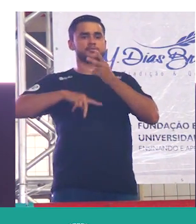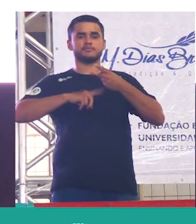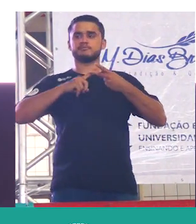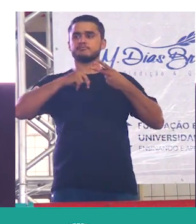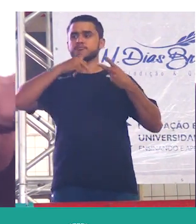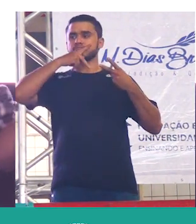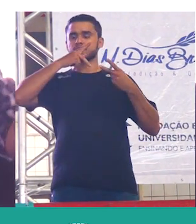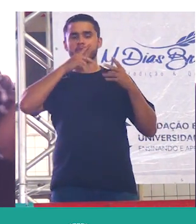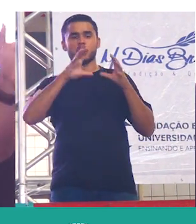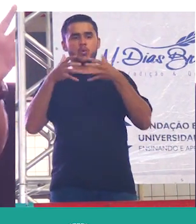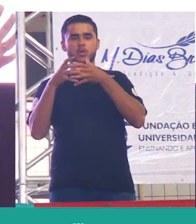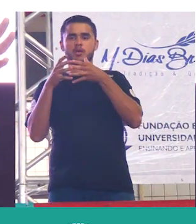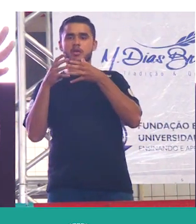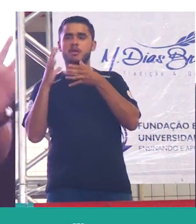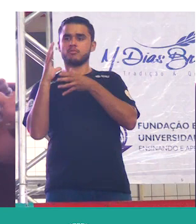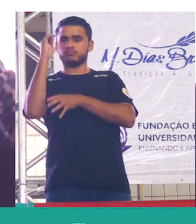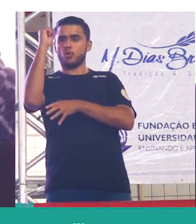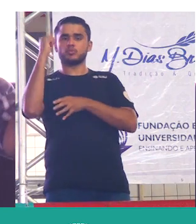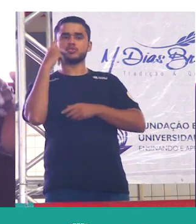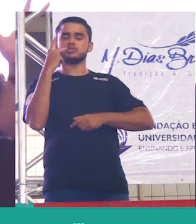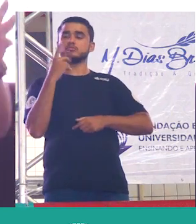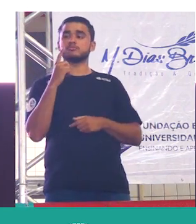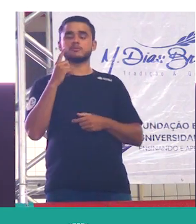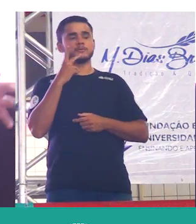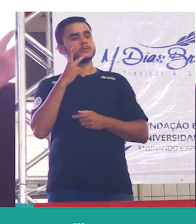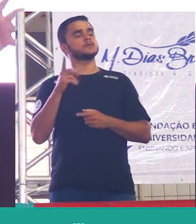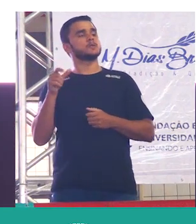Partido Comunista sofriam muita